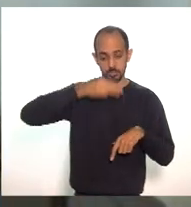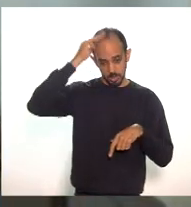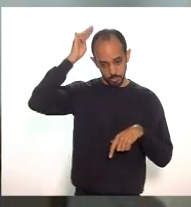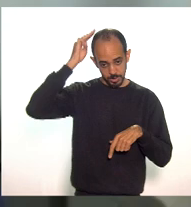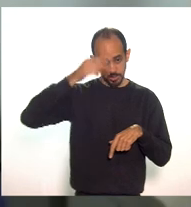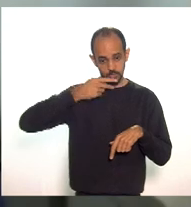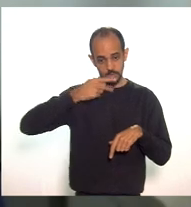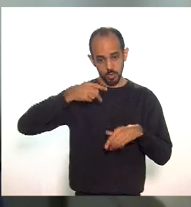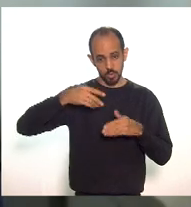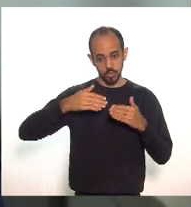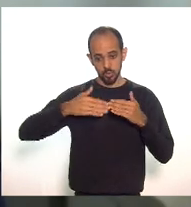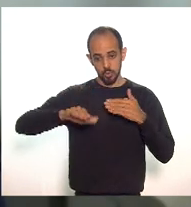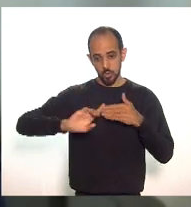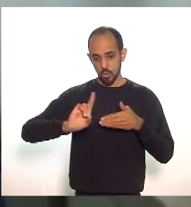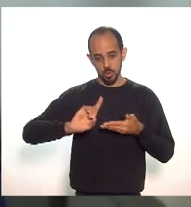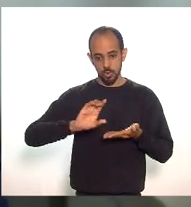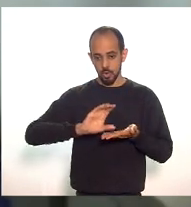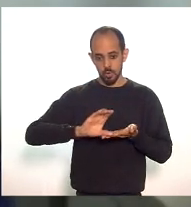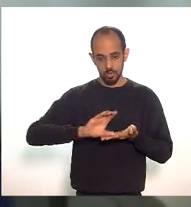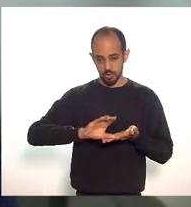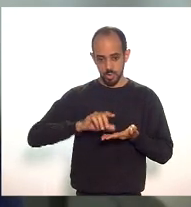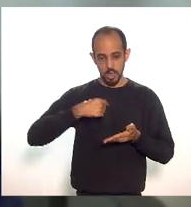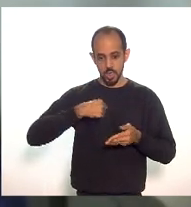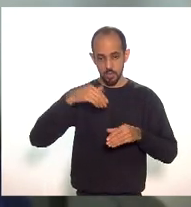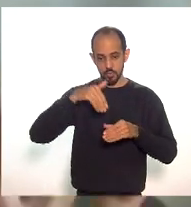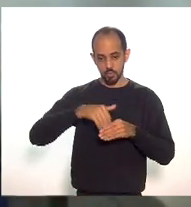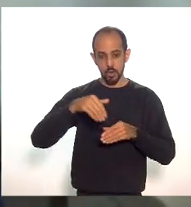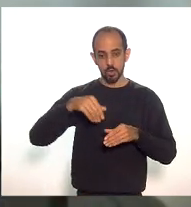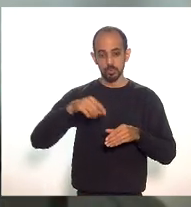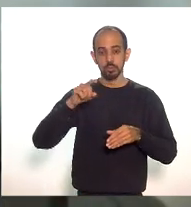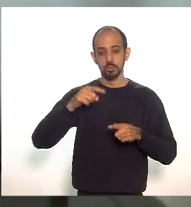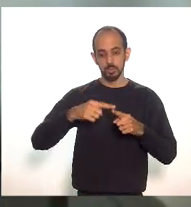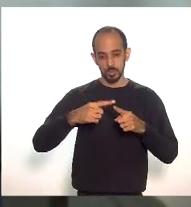eu vou botar pela constitucionalidade